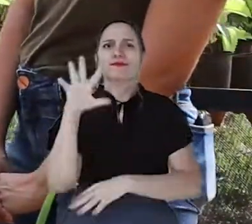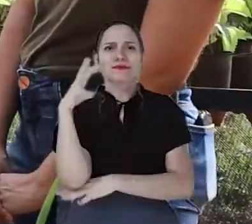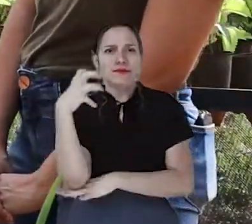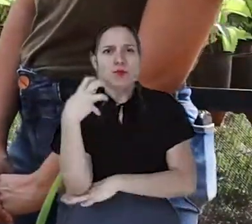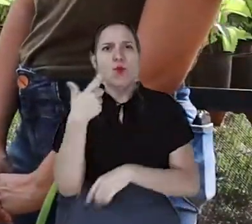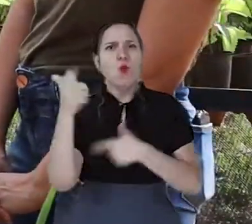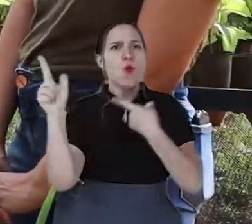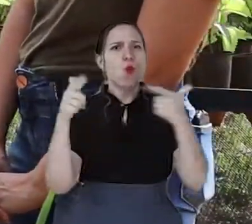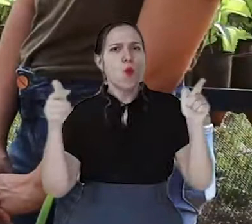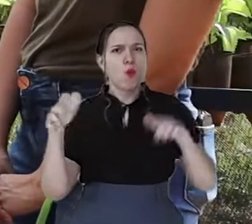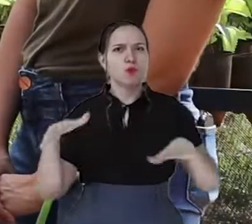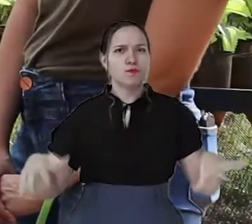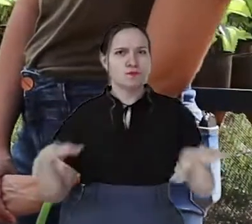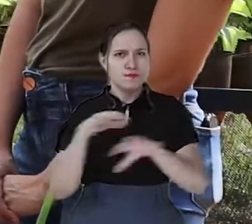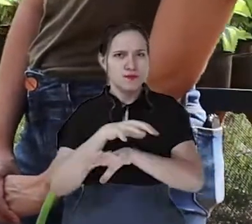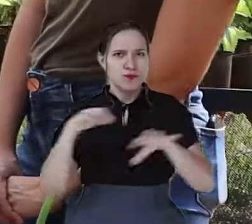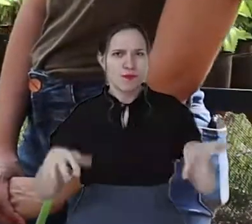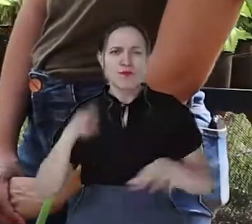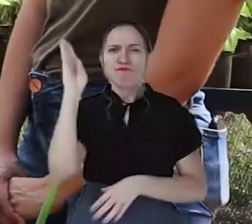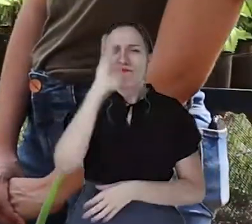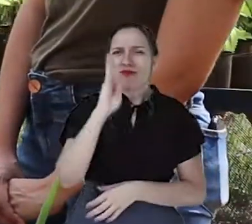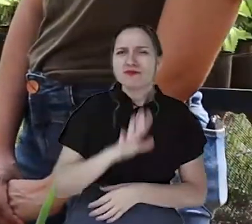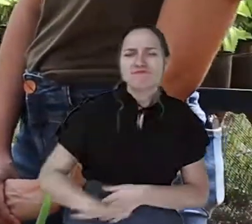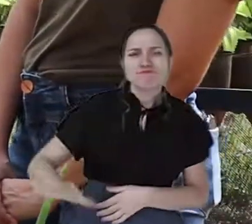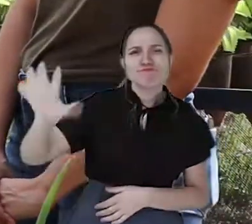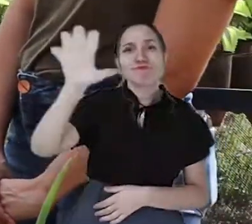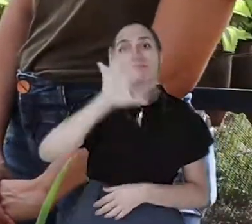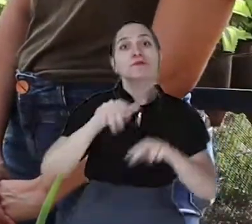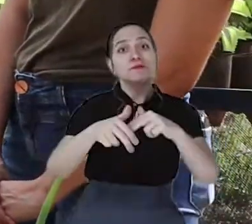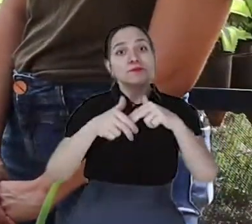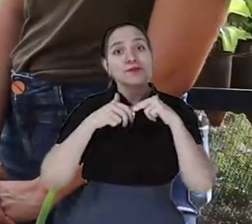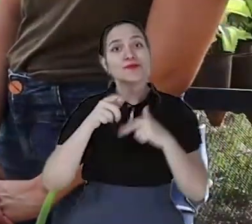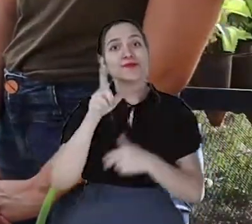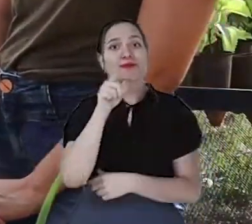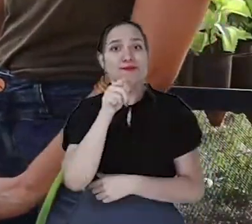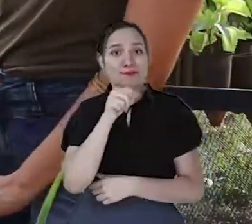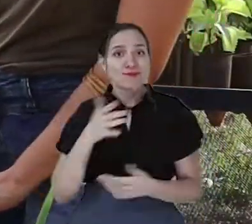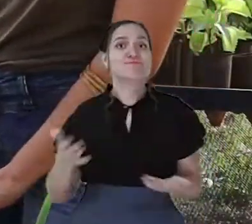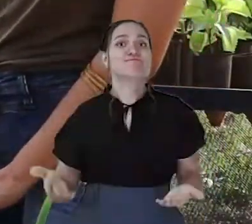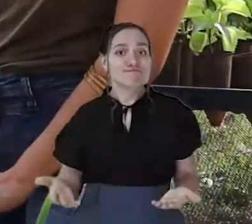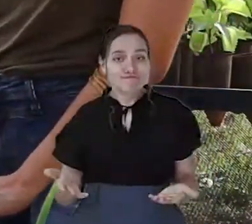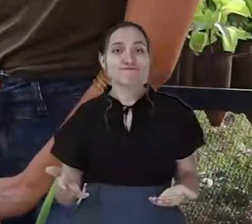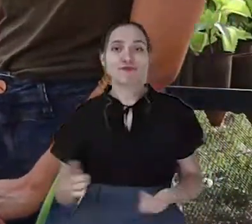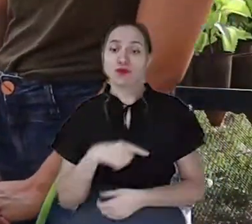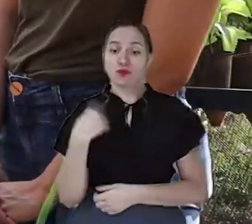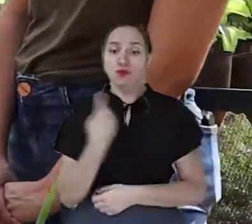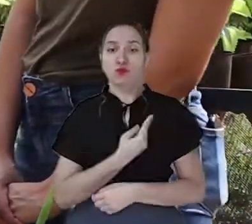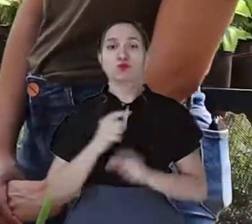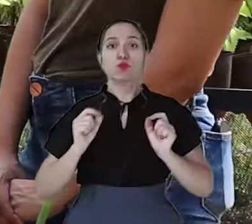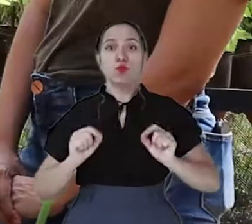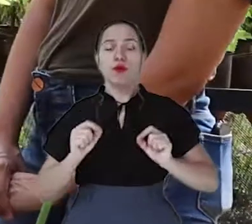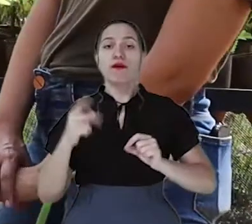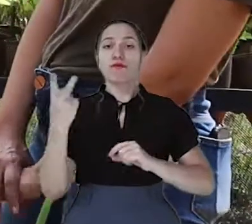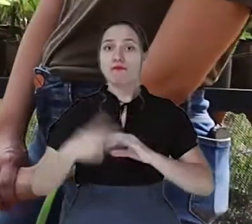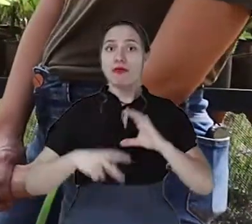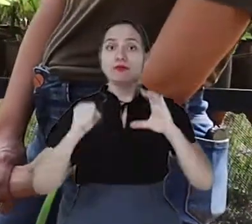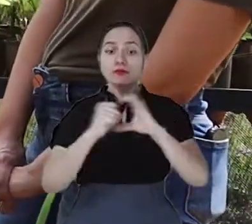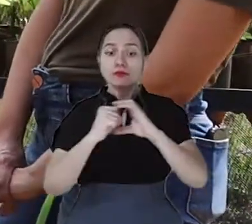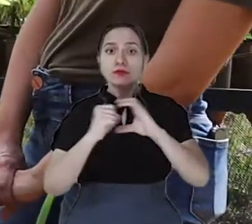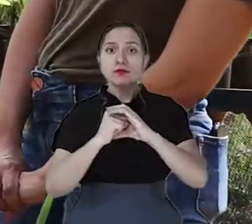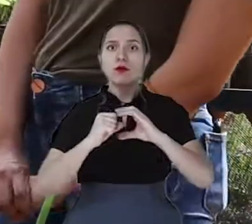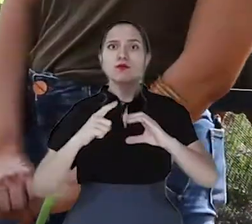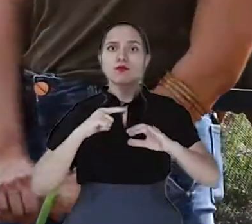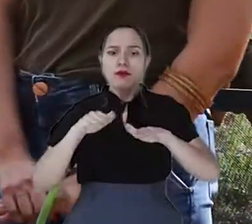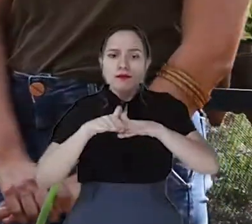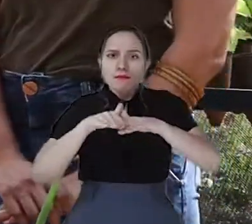conexão é feita justamente por questão da água. Então, nós estamos aqui no Planalto Central brasileiro. Eu ia Né? perguntar sobre